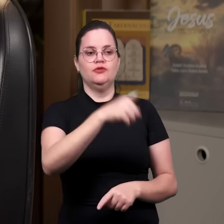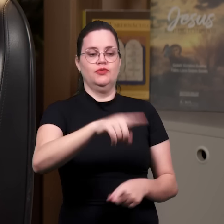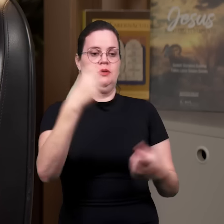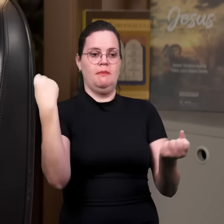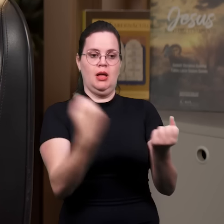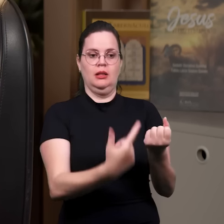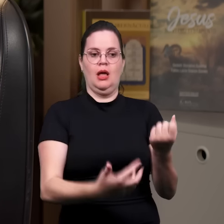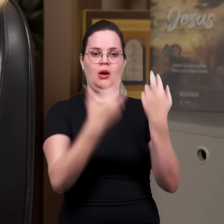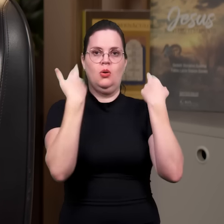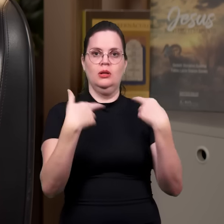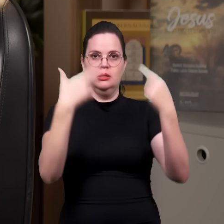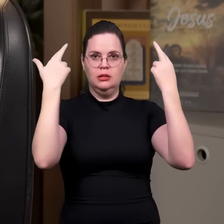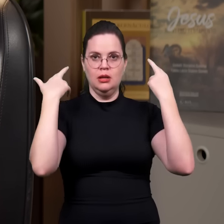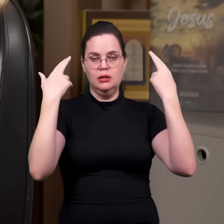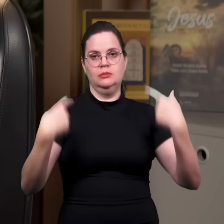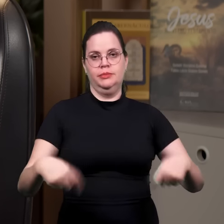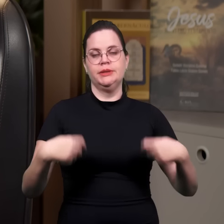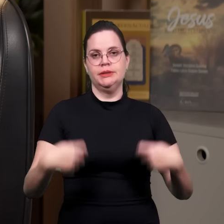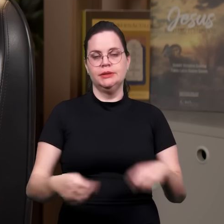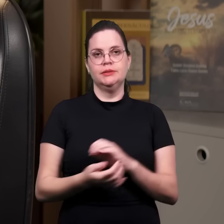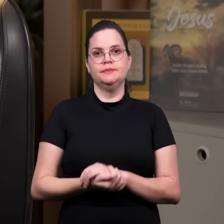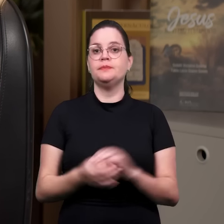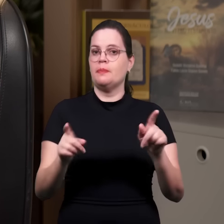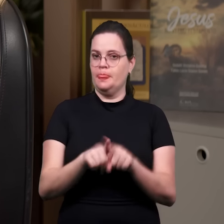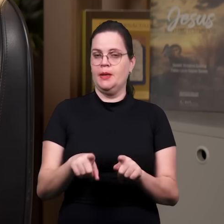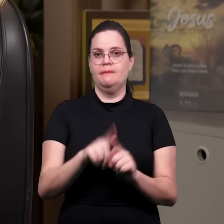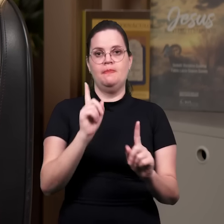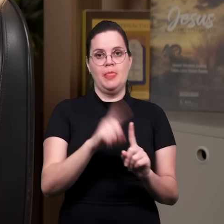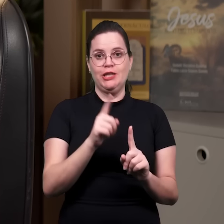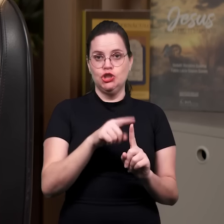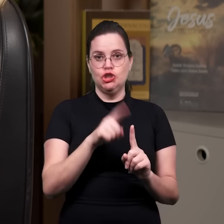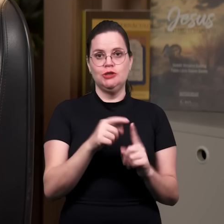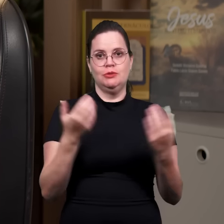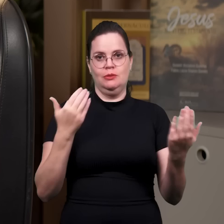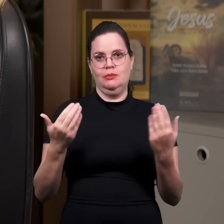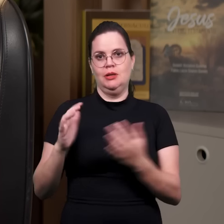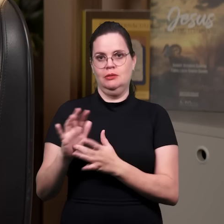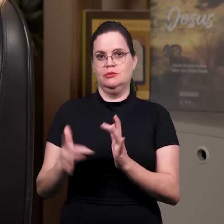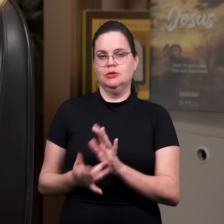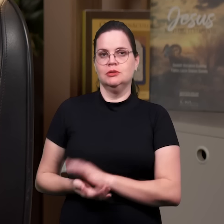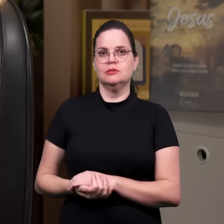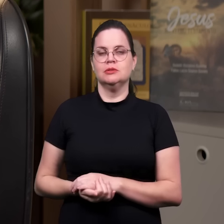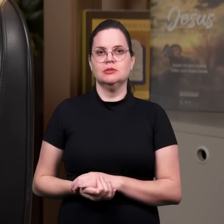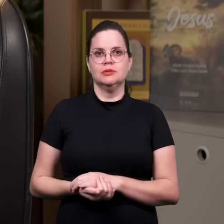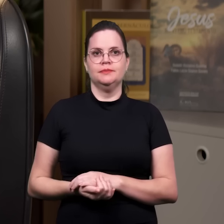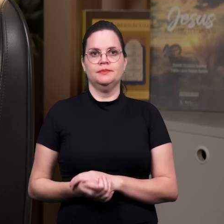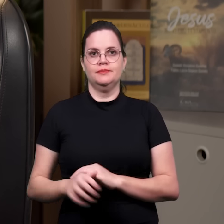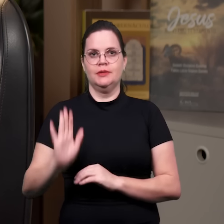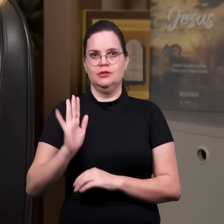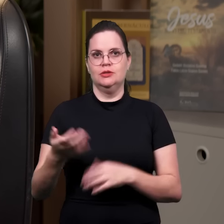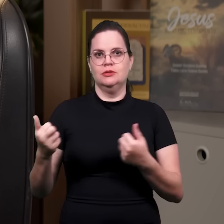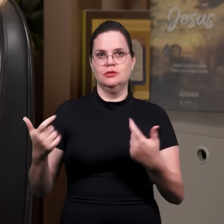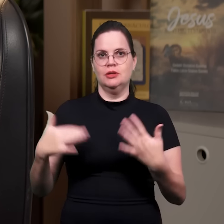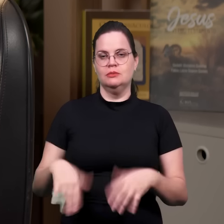Deus estabelece para Israel viver. Então, o cordeiro também como um tipo, nós já vimos, inclusive, né, pastor, em episódios